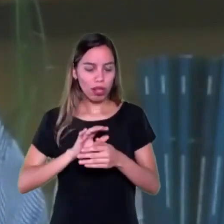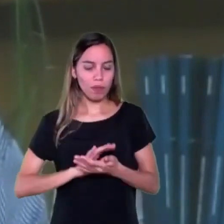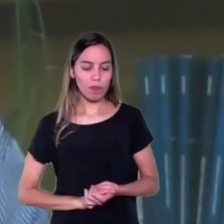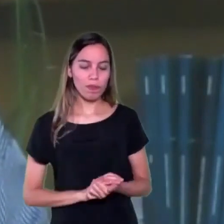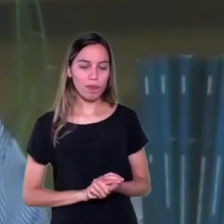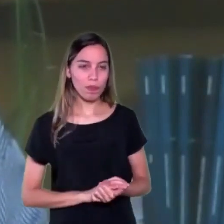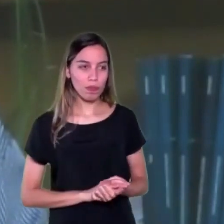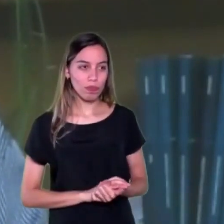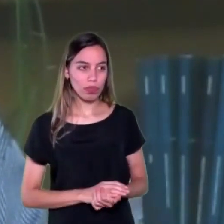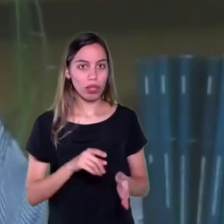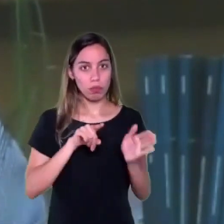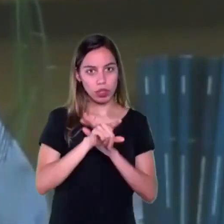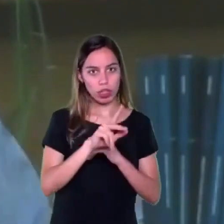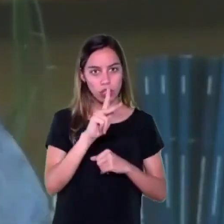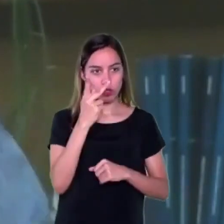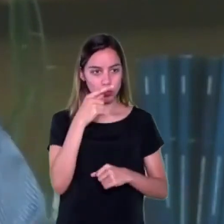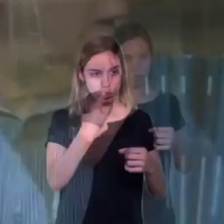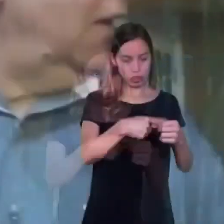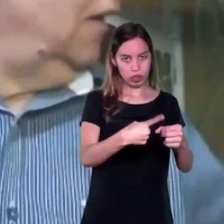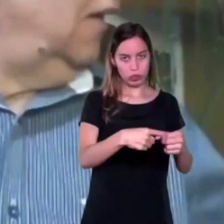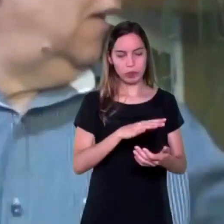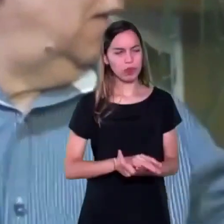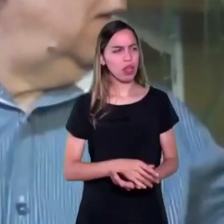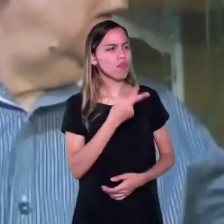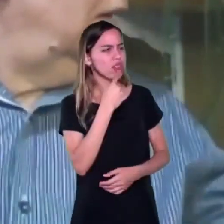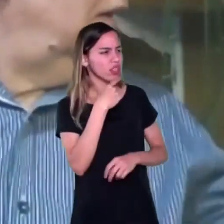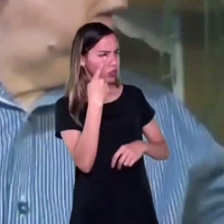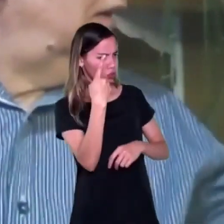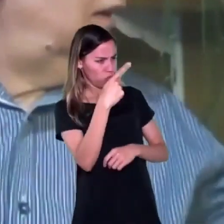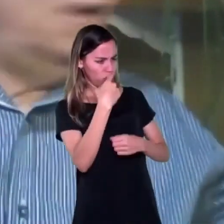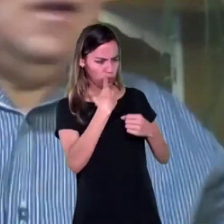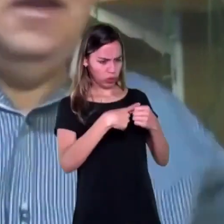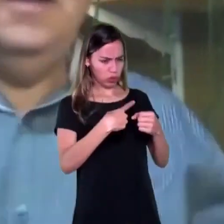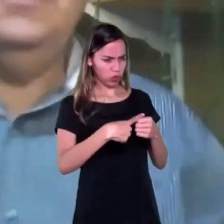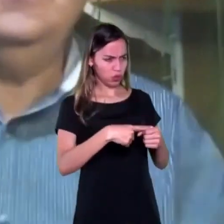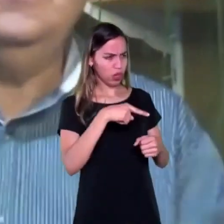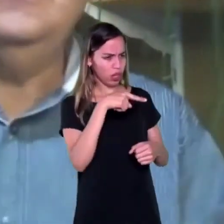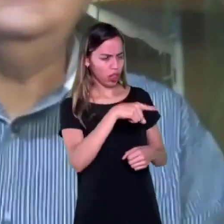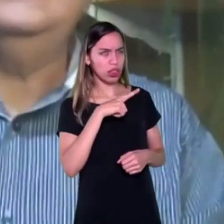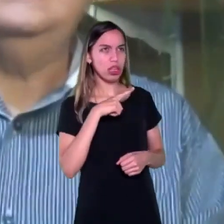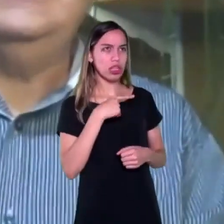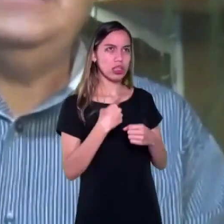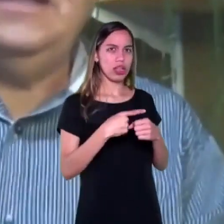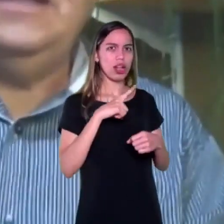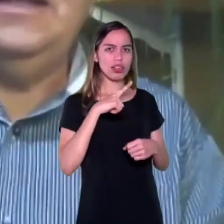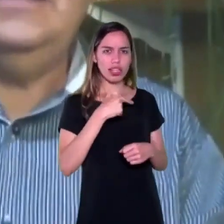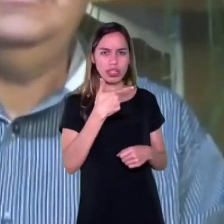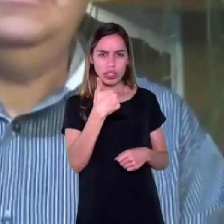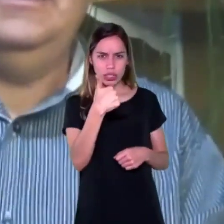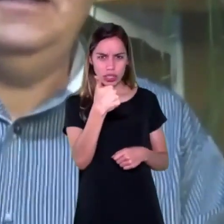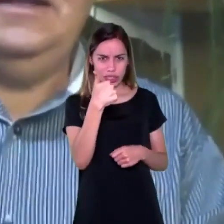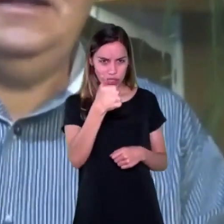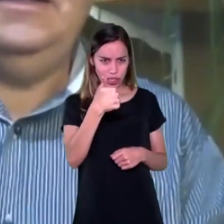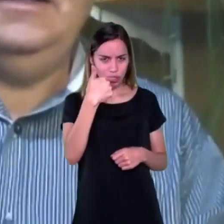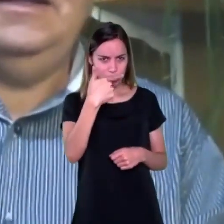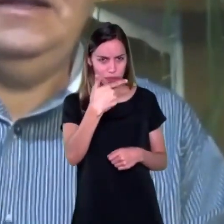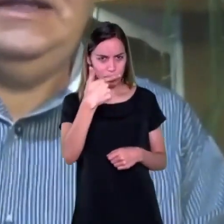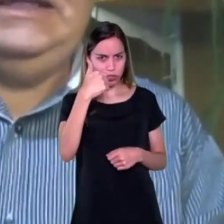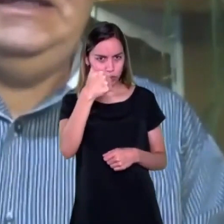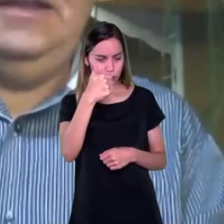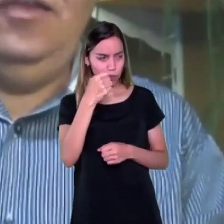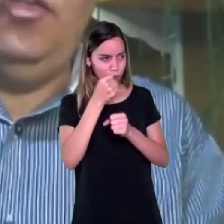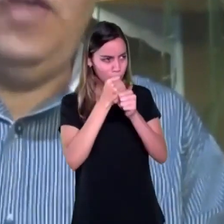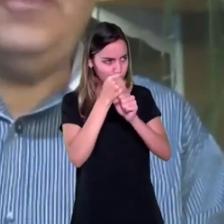E falando aí na pesquisa histórica de Itaúna, a cidade completou 121 anos agora, dia 16, né?